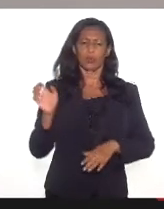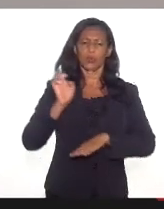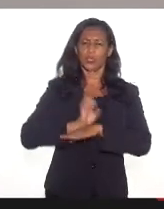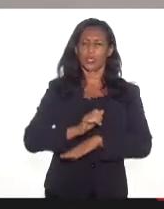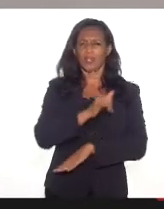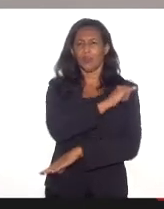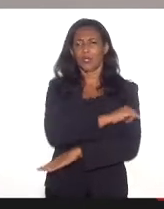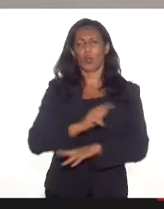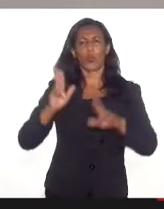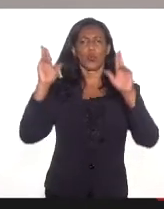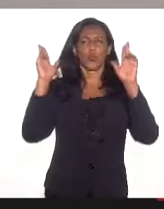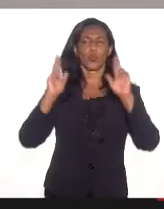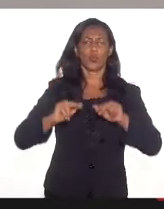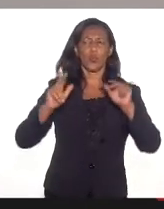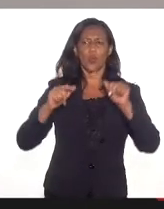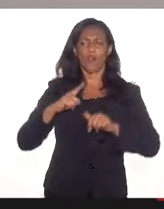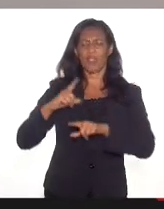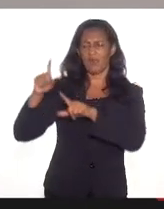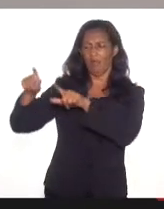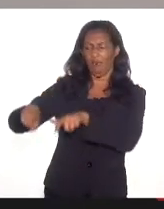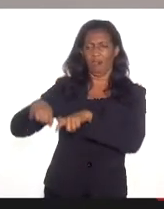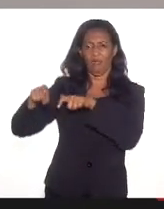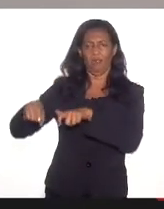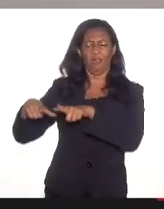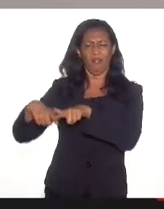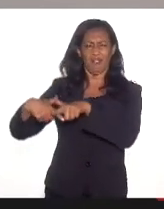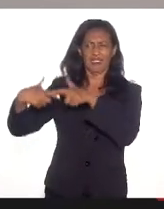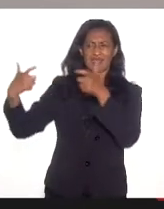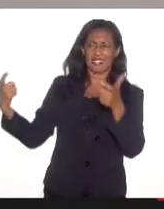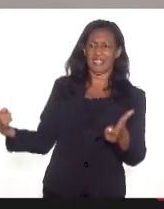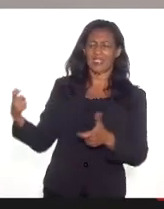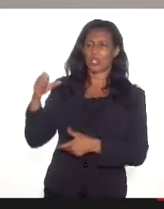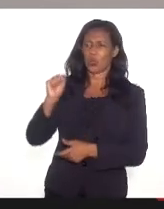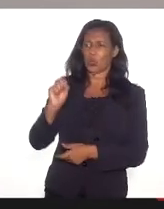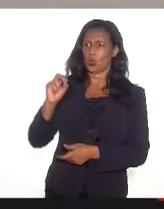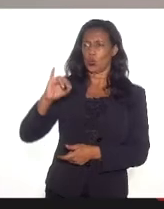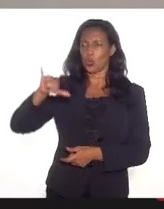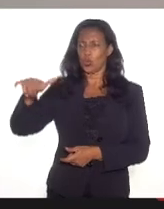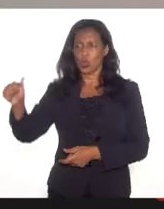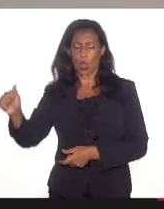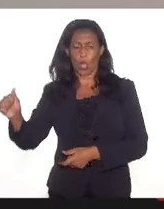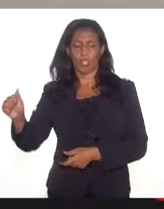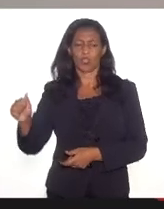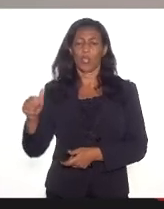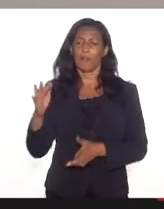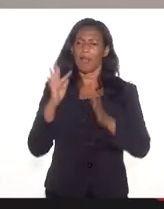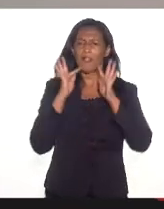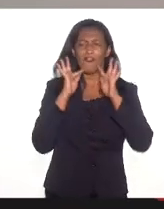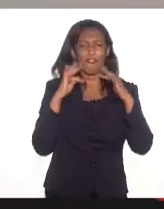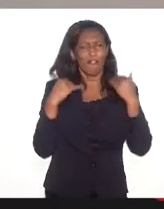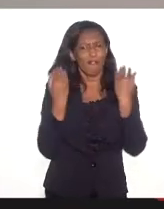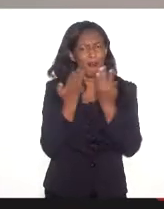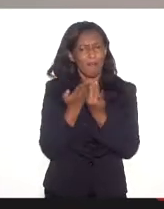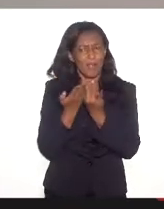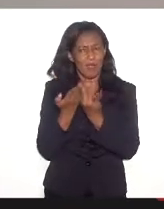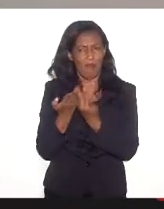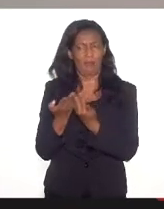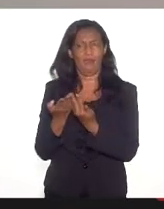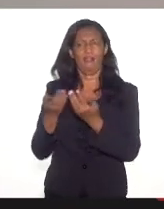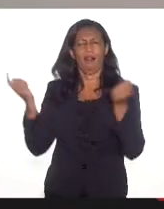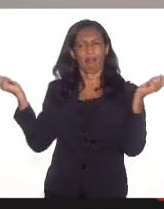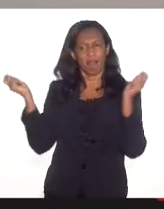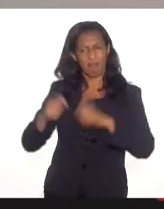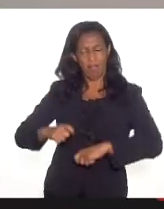nunca vai ter agricultura de grande propriedade como soja como outras coisas mas agricultura familiar agroecologia